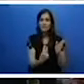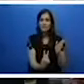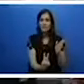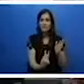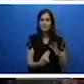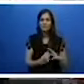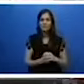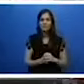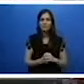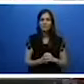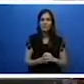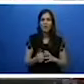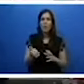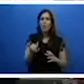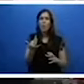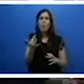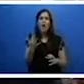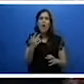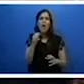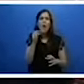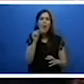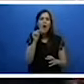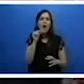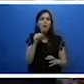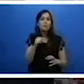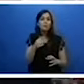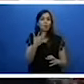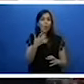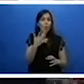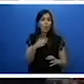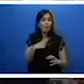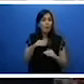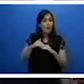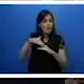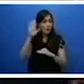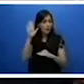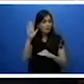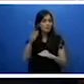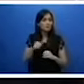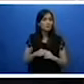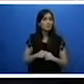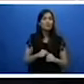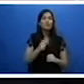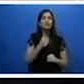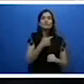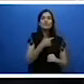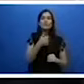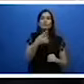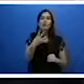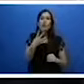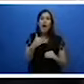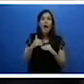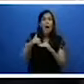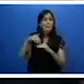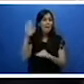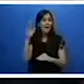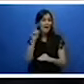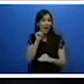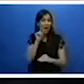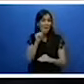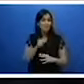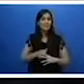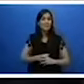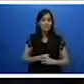lápis de cor Vitória tem a mais que seu irmão? Vitória tem 24 lápis de cor a mais que seu